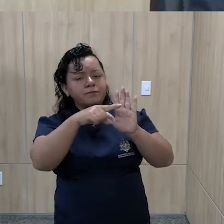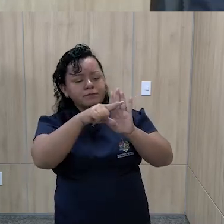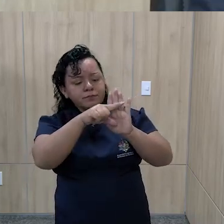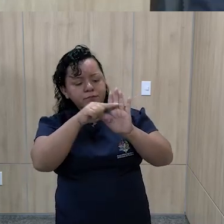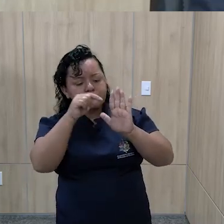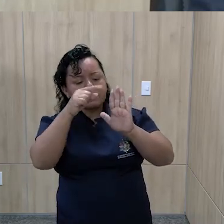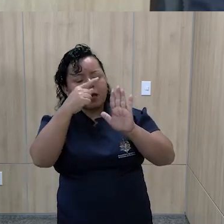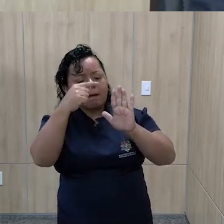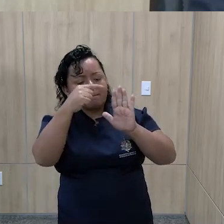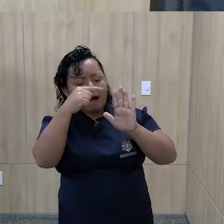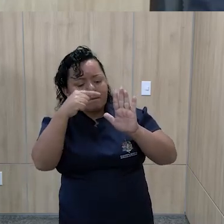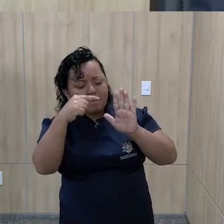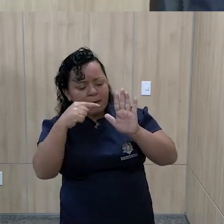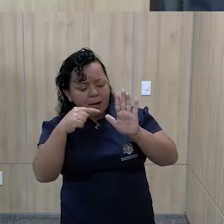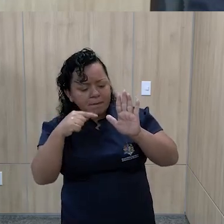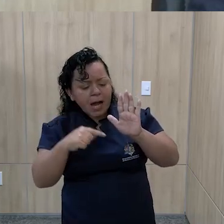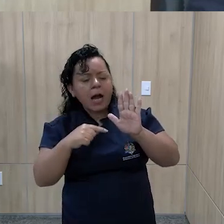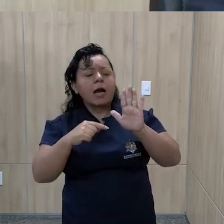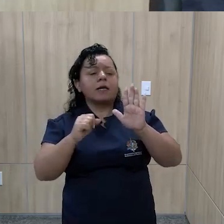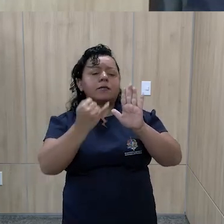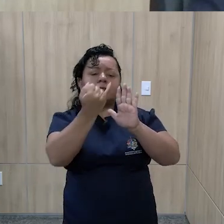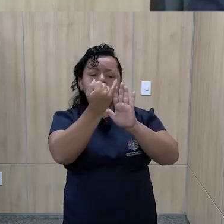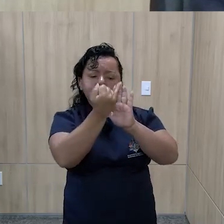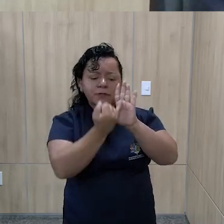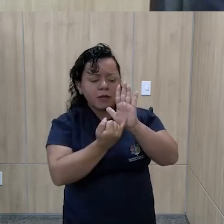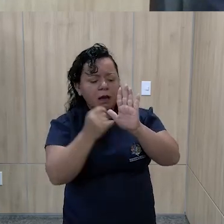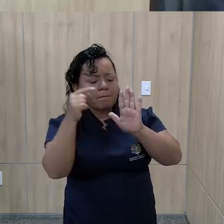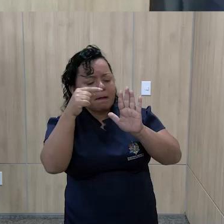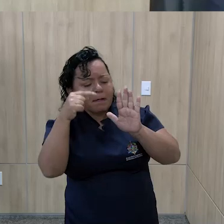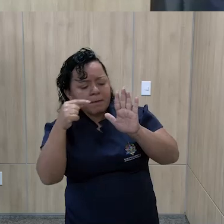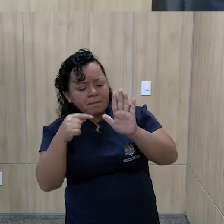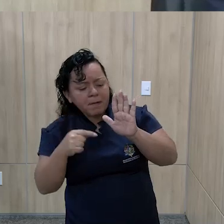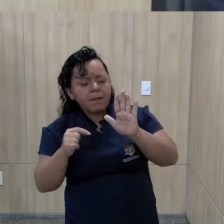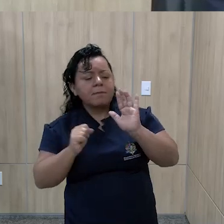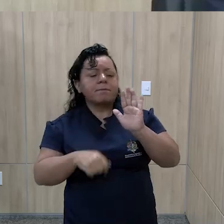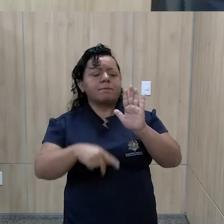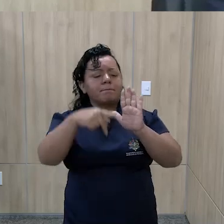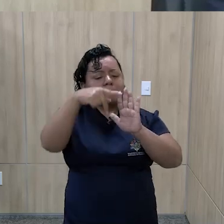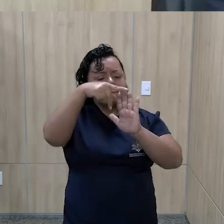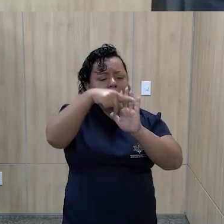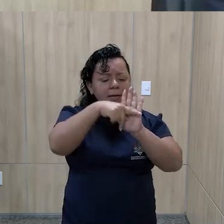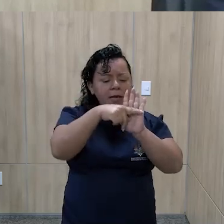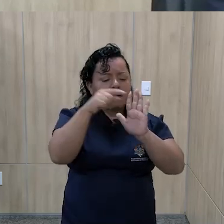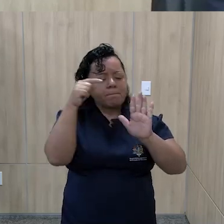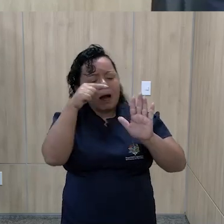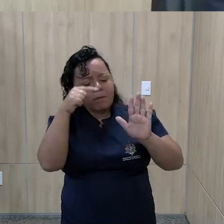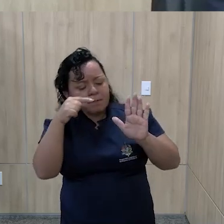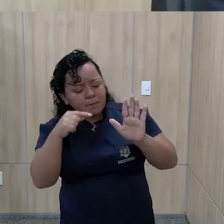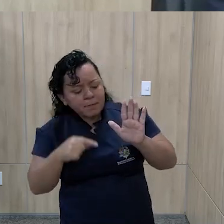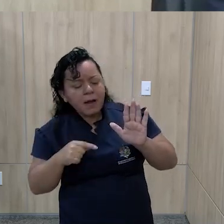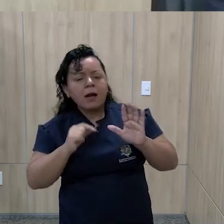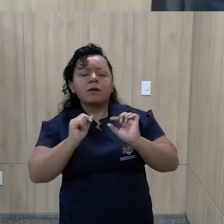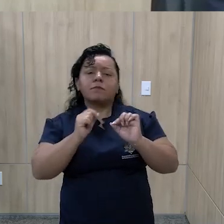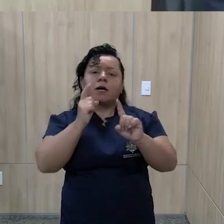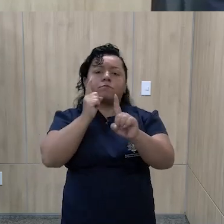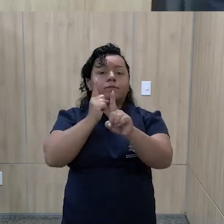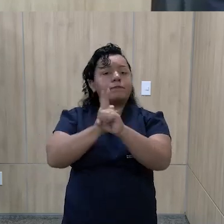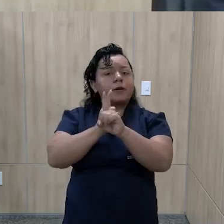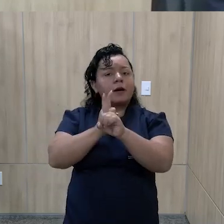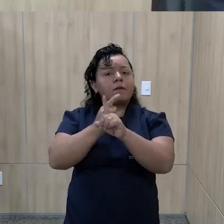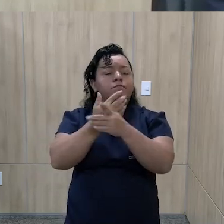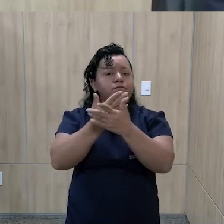por artigo inciso por inciso parágrafo do parágrafo para que nós possamos achar meios